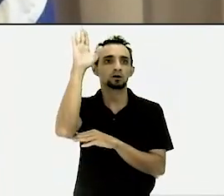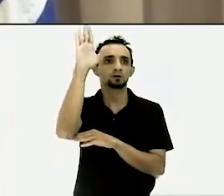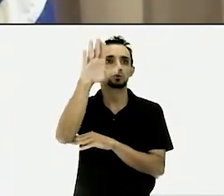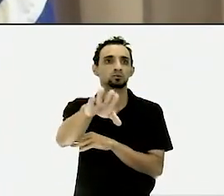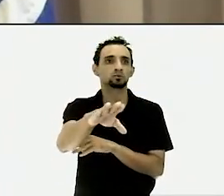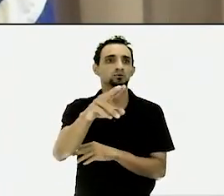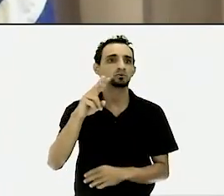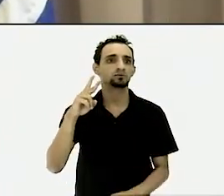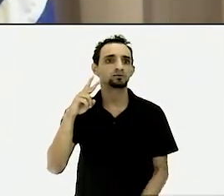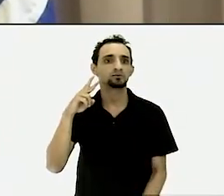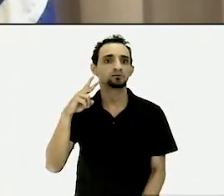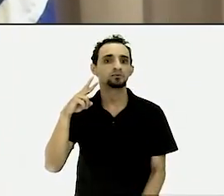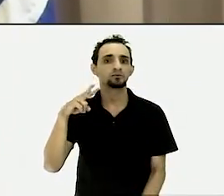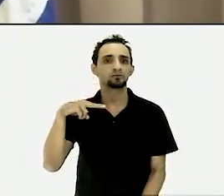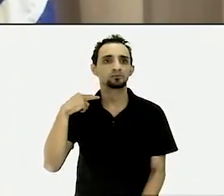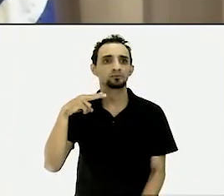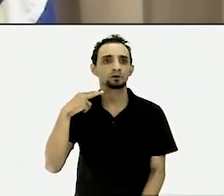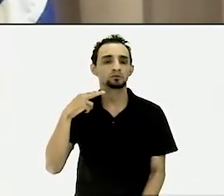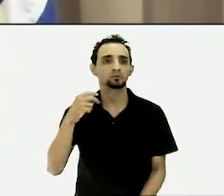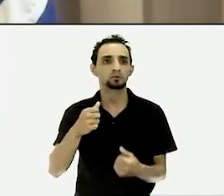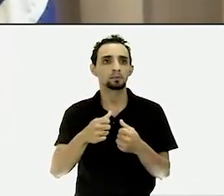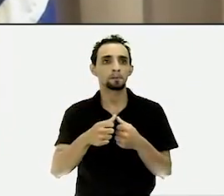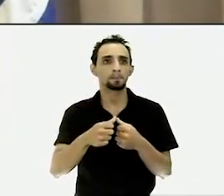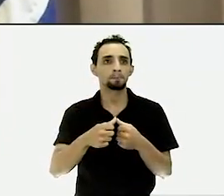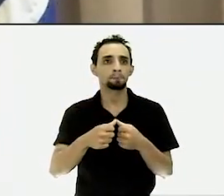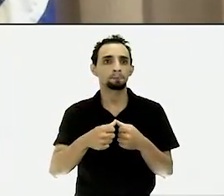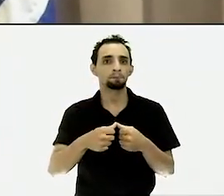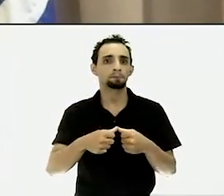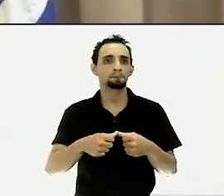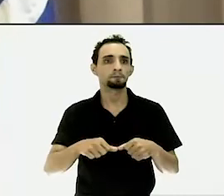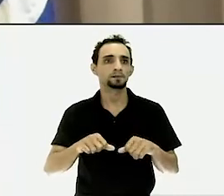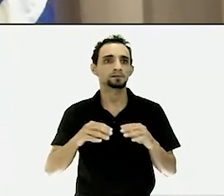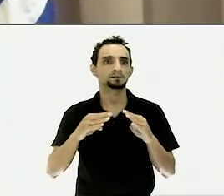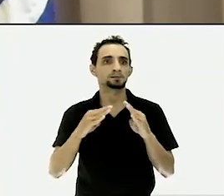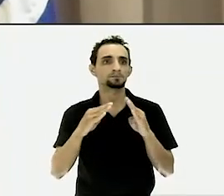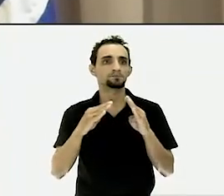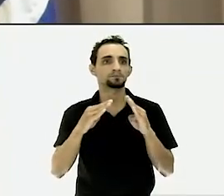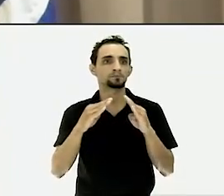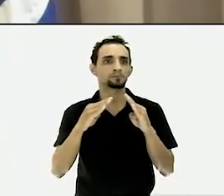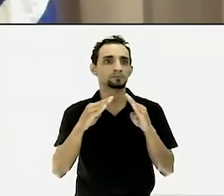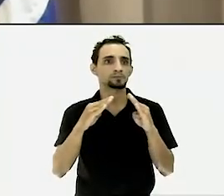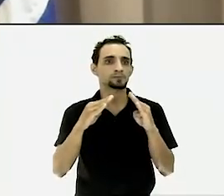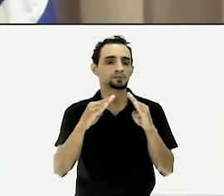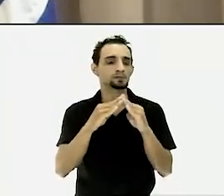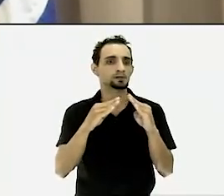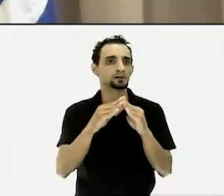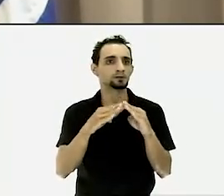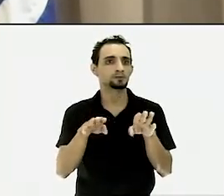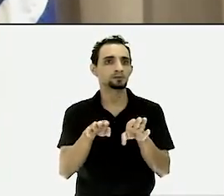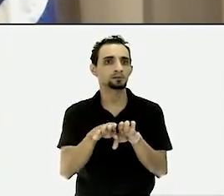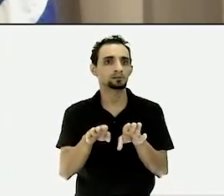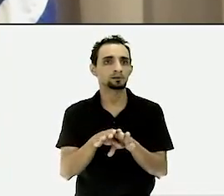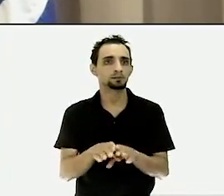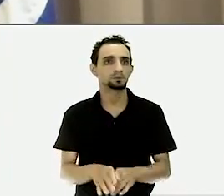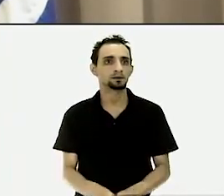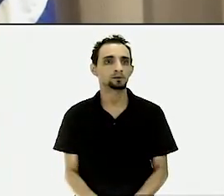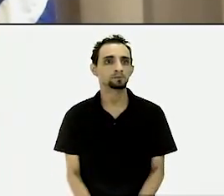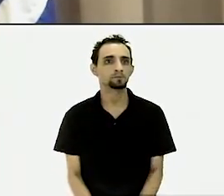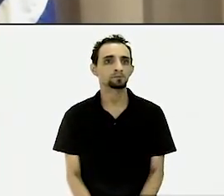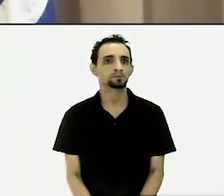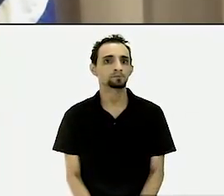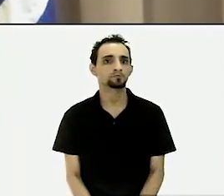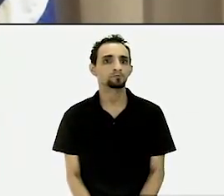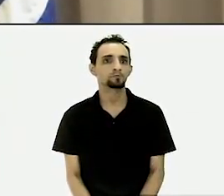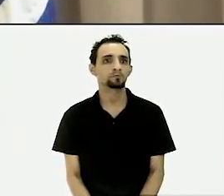abraço às pessoas que nos acompanham pela mídia. Parece que hoje a internet está com problemas, ainda está sendo transmitido pelo